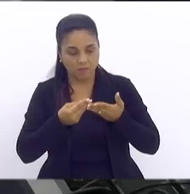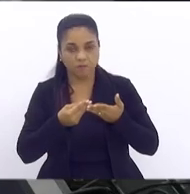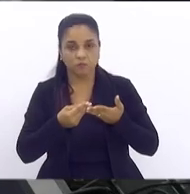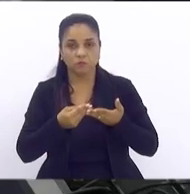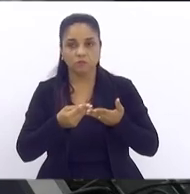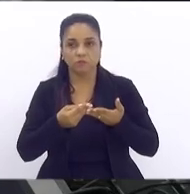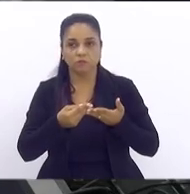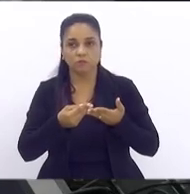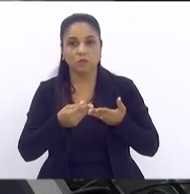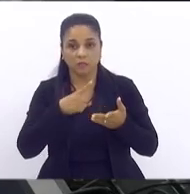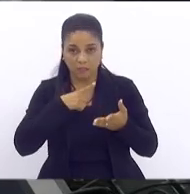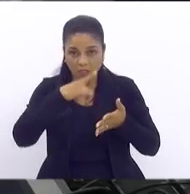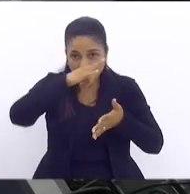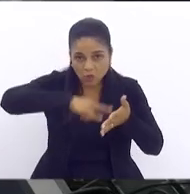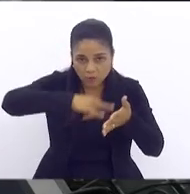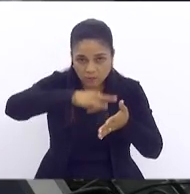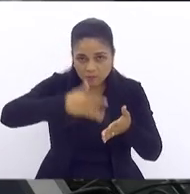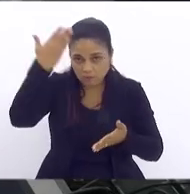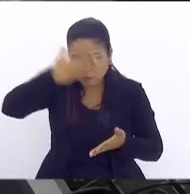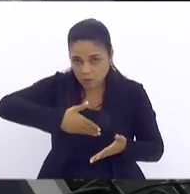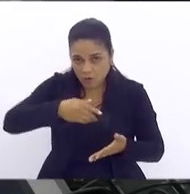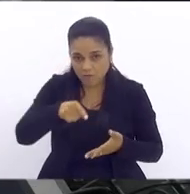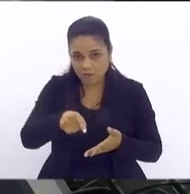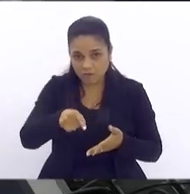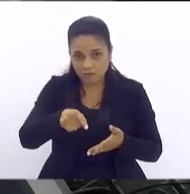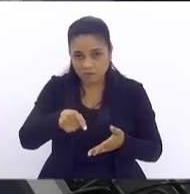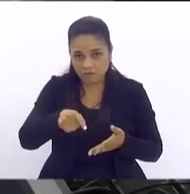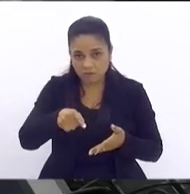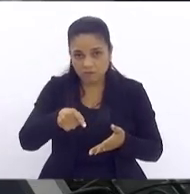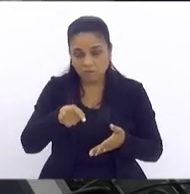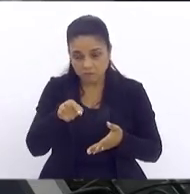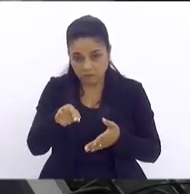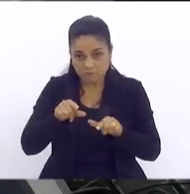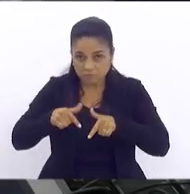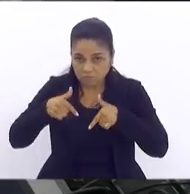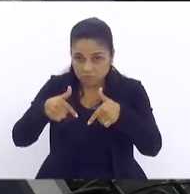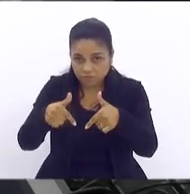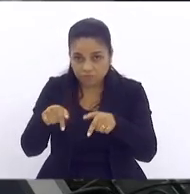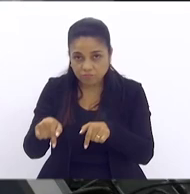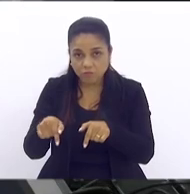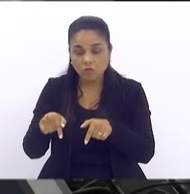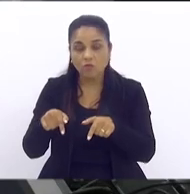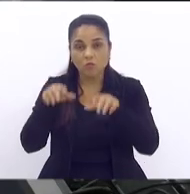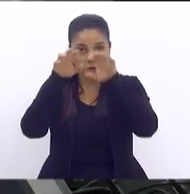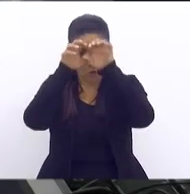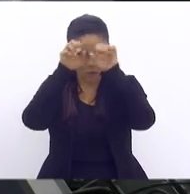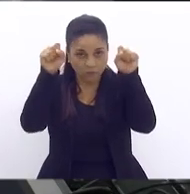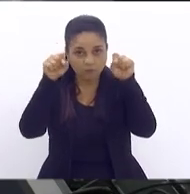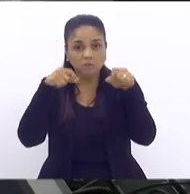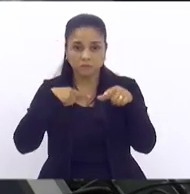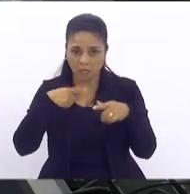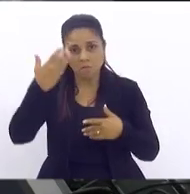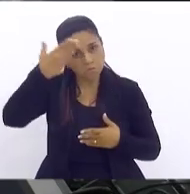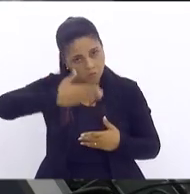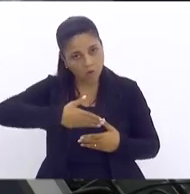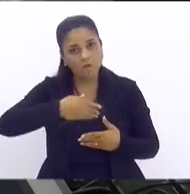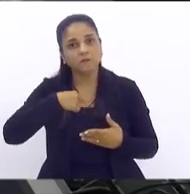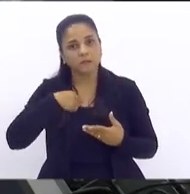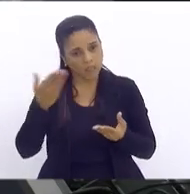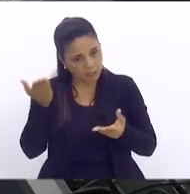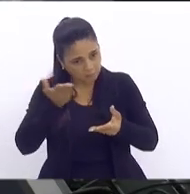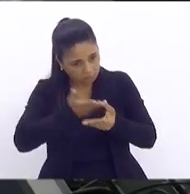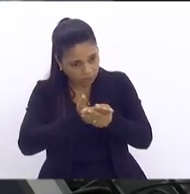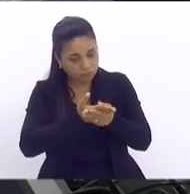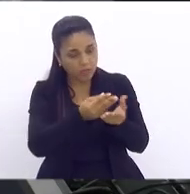assuntos... Tem documentação comprobatória de que vocês têm feito a parte de vocês enquanto tribunal? Sim, temos o inquérito que